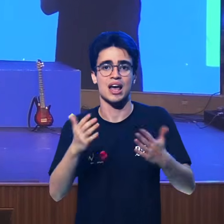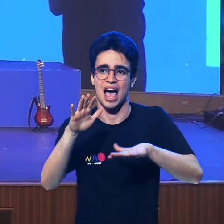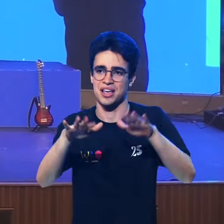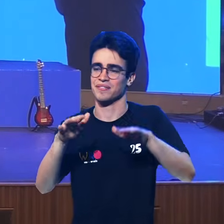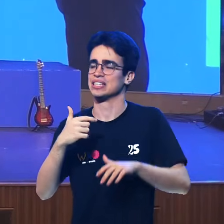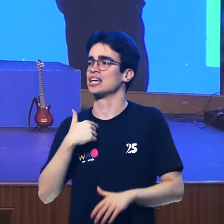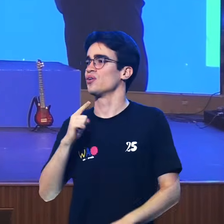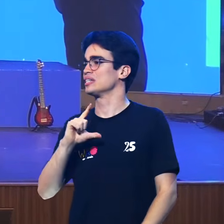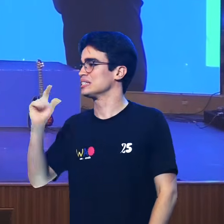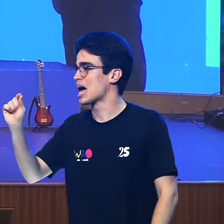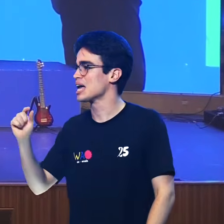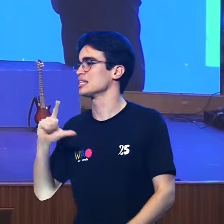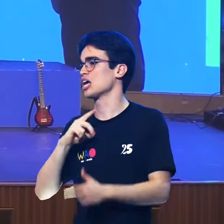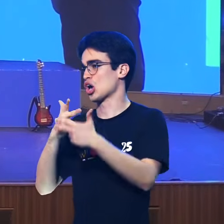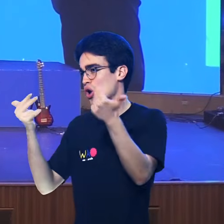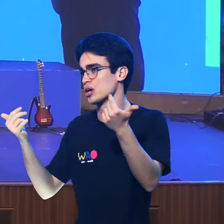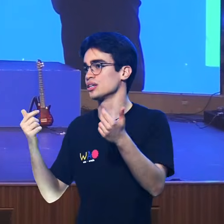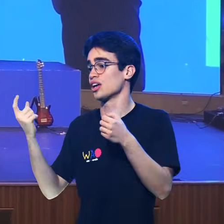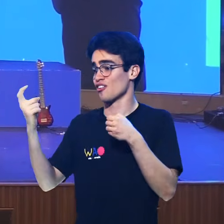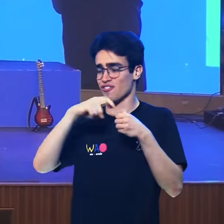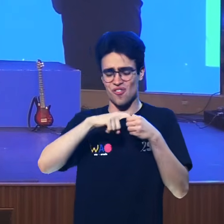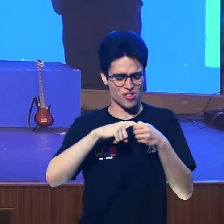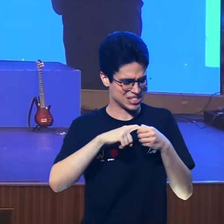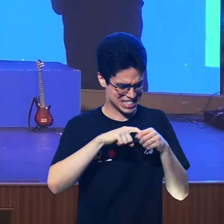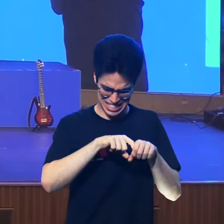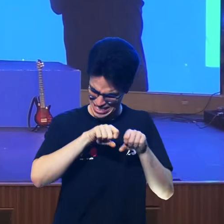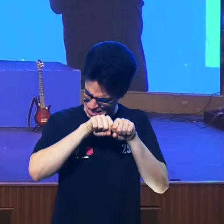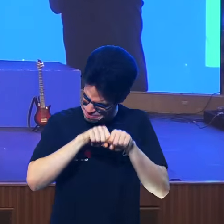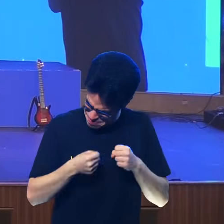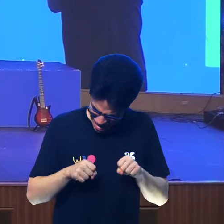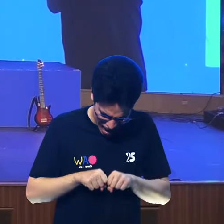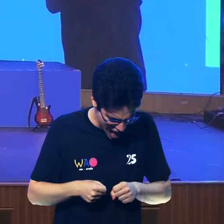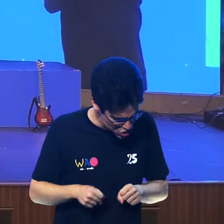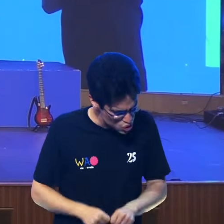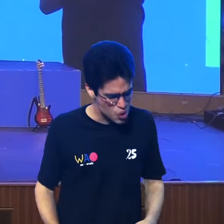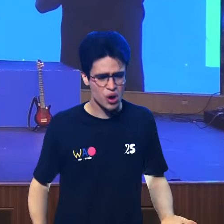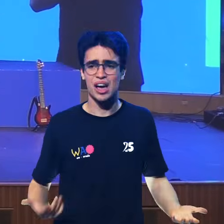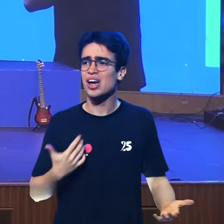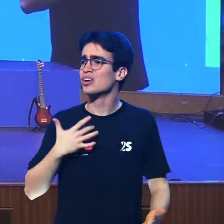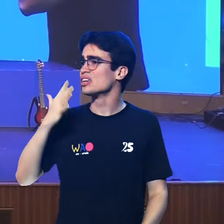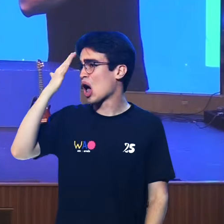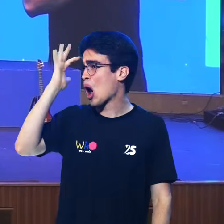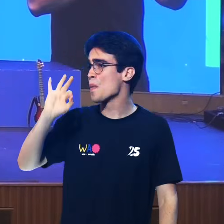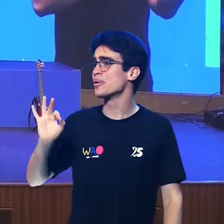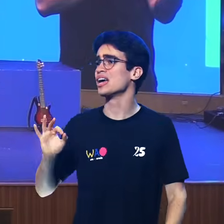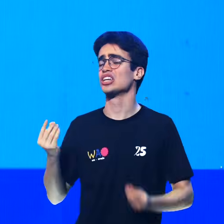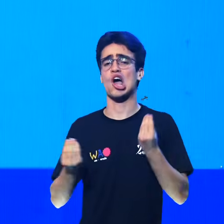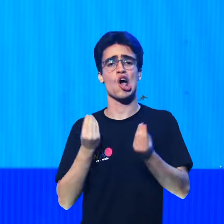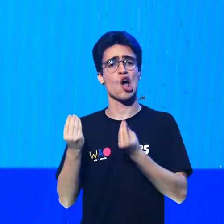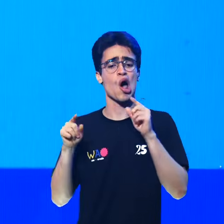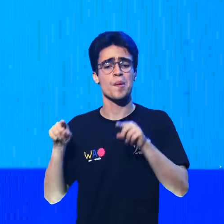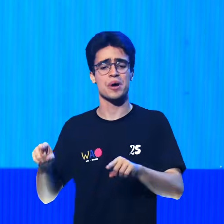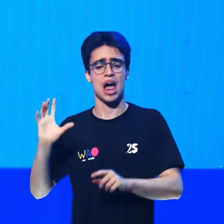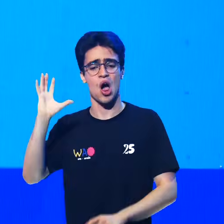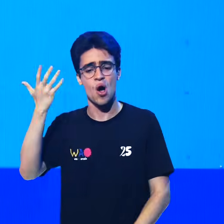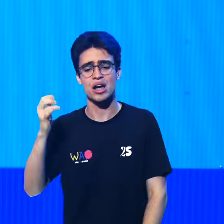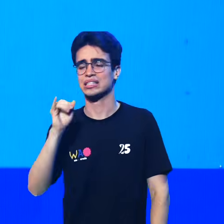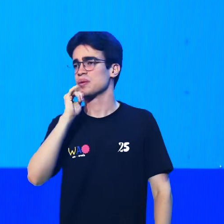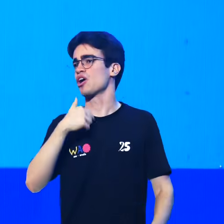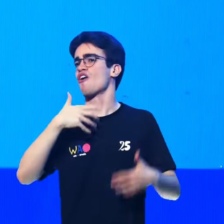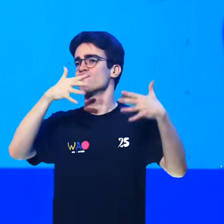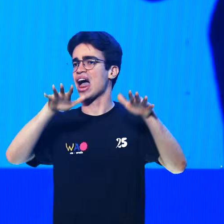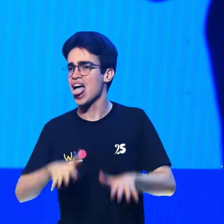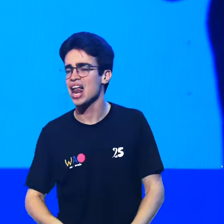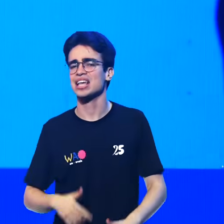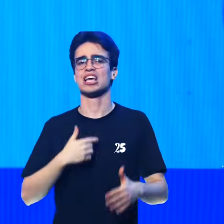para algumas coisas e de repente a gente volta tão quebrado, e você não entende porque aconteceu naquela estação, aquela falência, aquela dor,